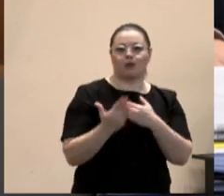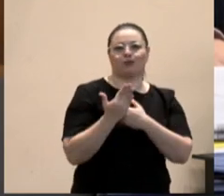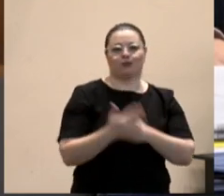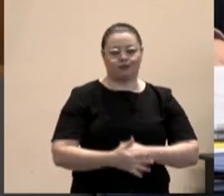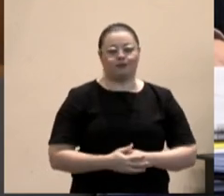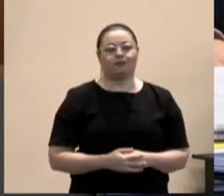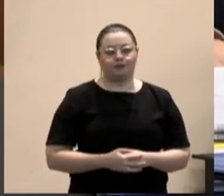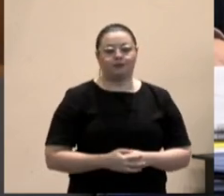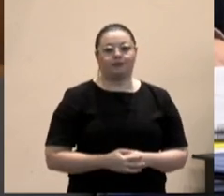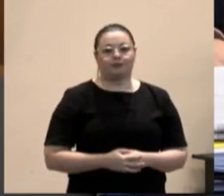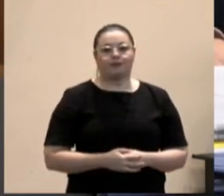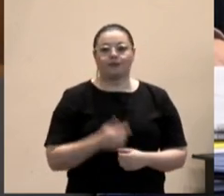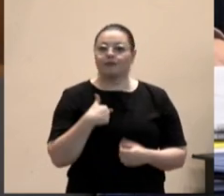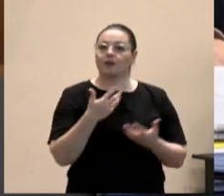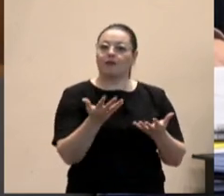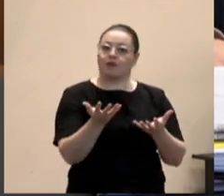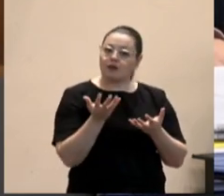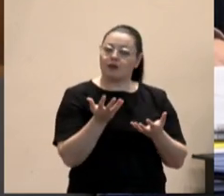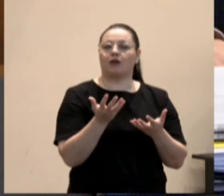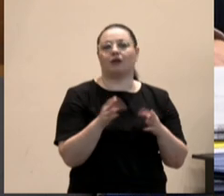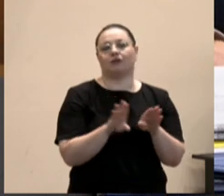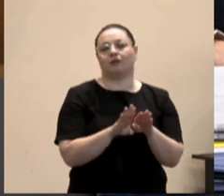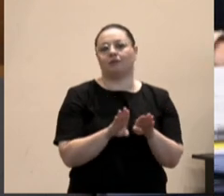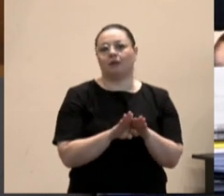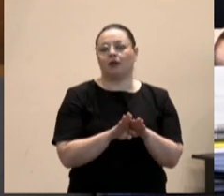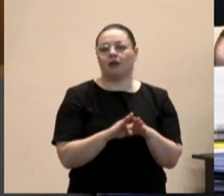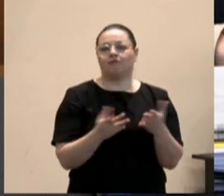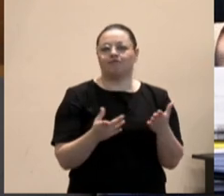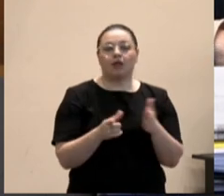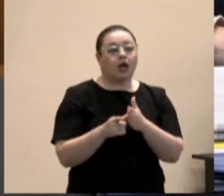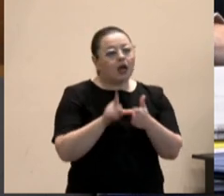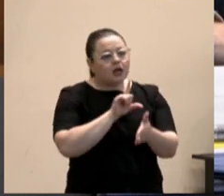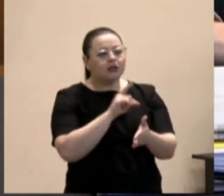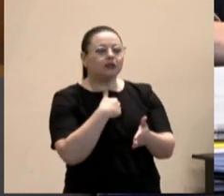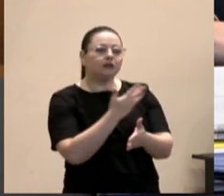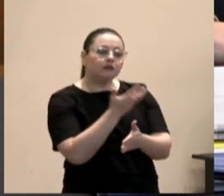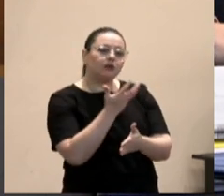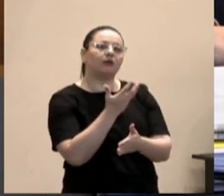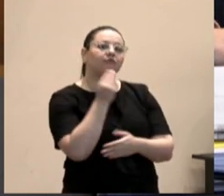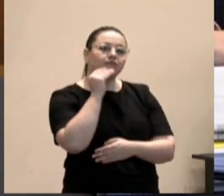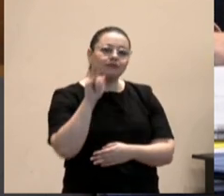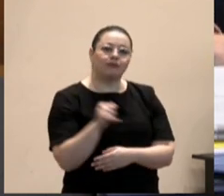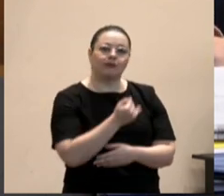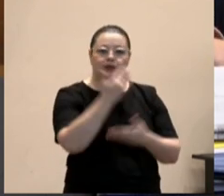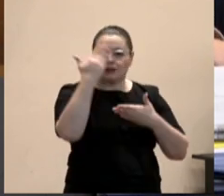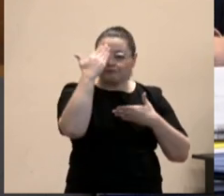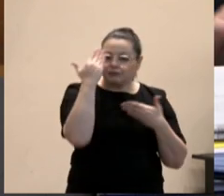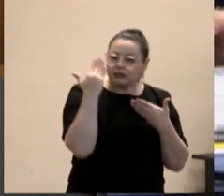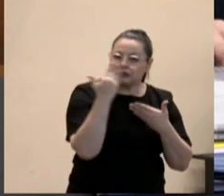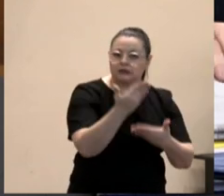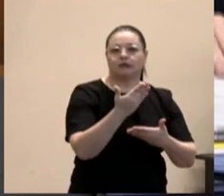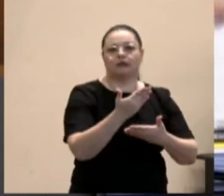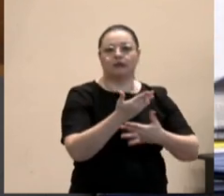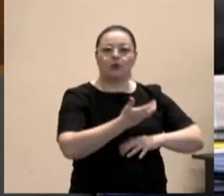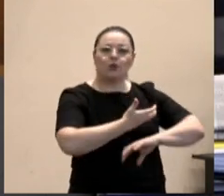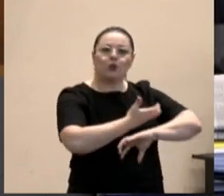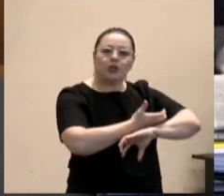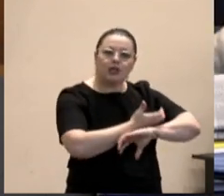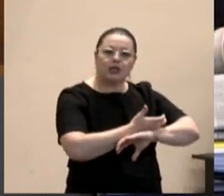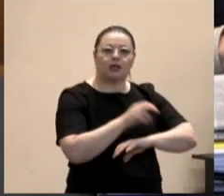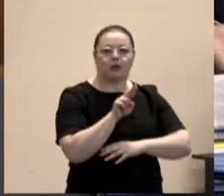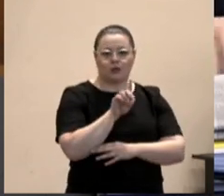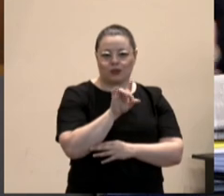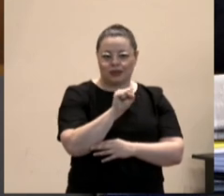Queria, então, antes de mais nada, agradecer ao Desk, mais